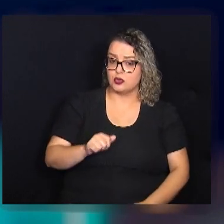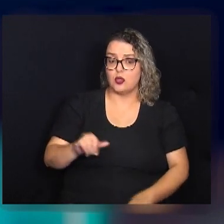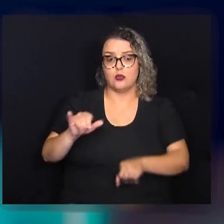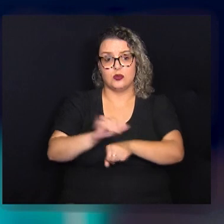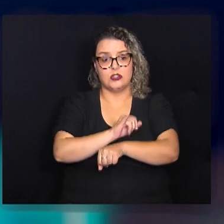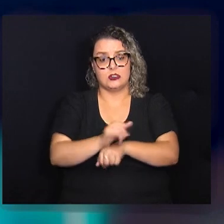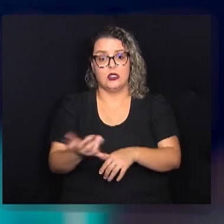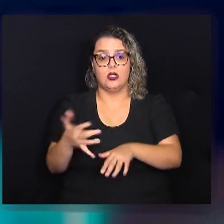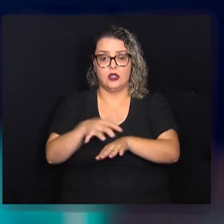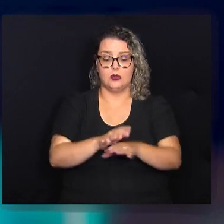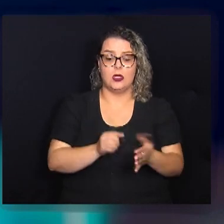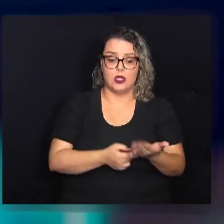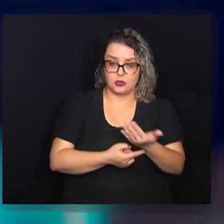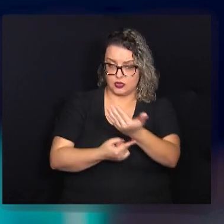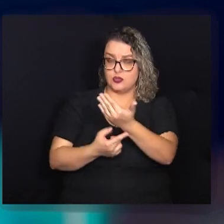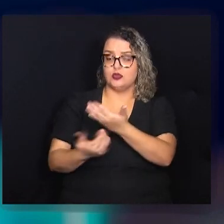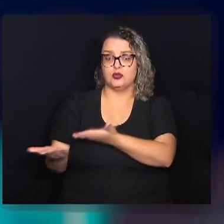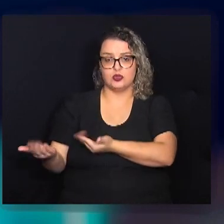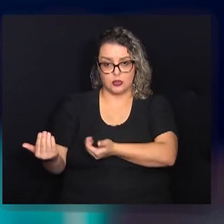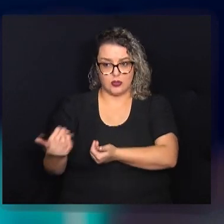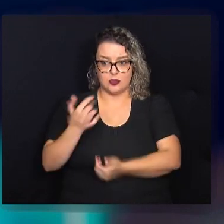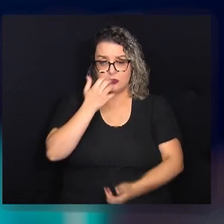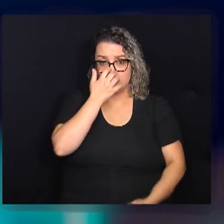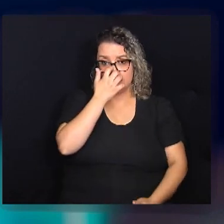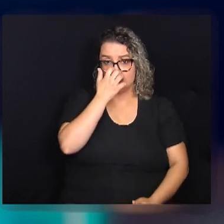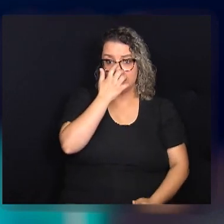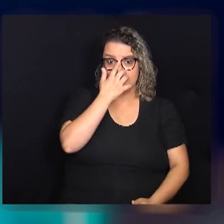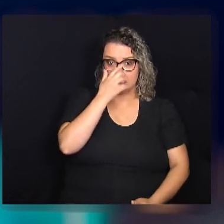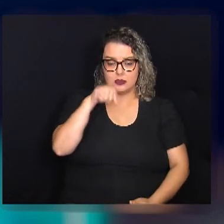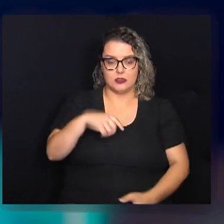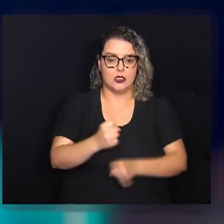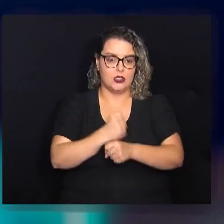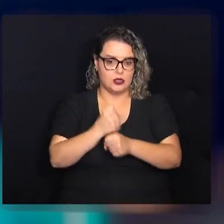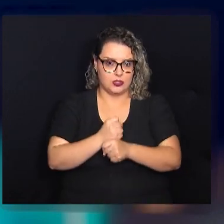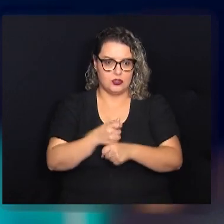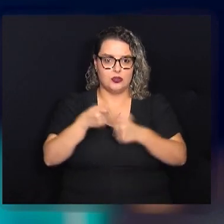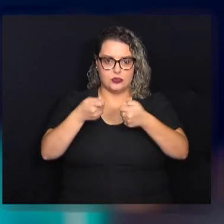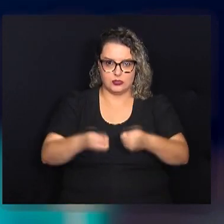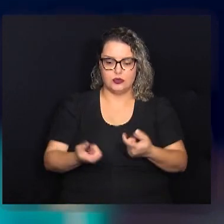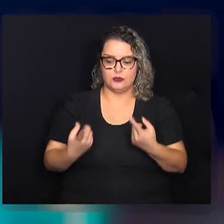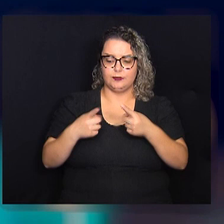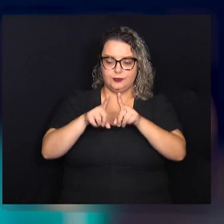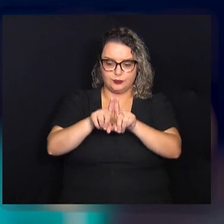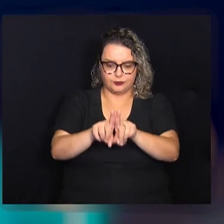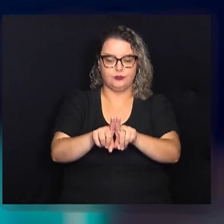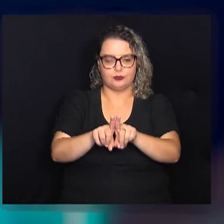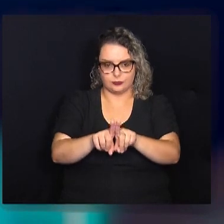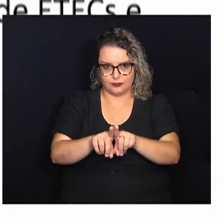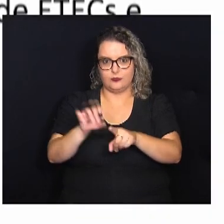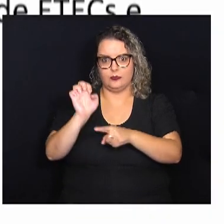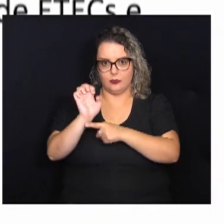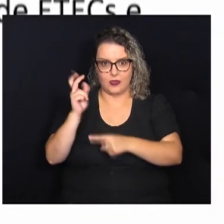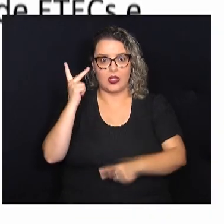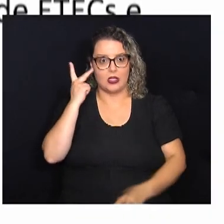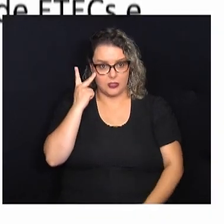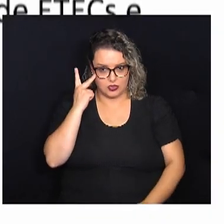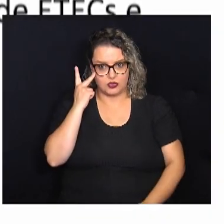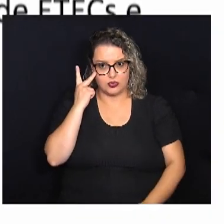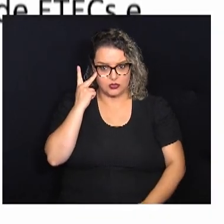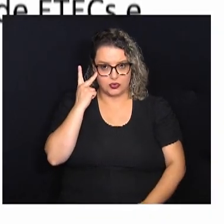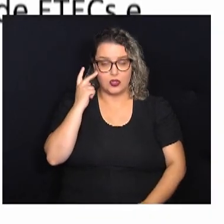é reconhecer a importância desse profissional. Então, nós temos que sim valorizar esses